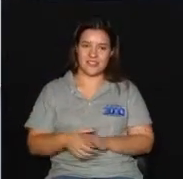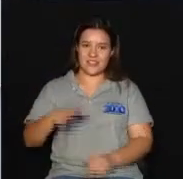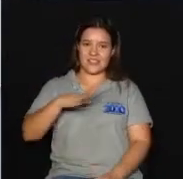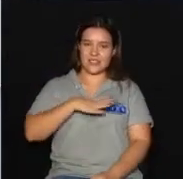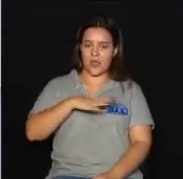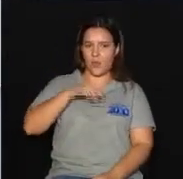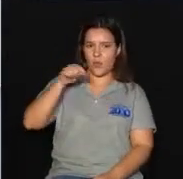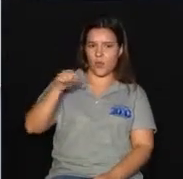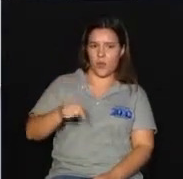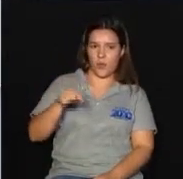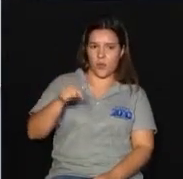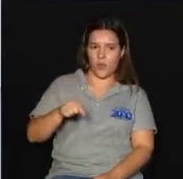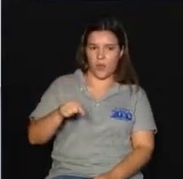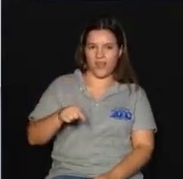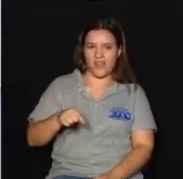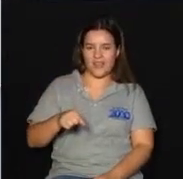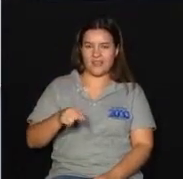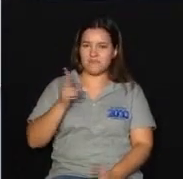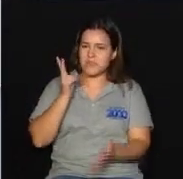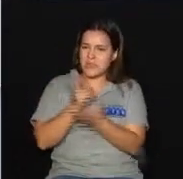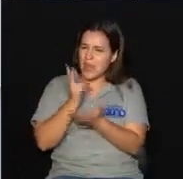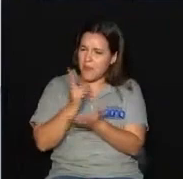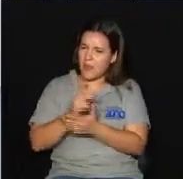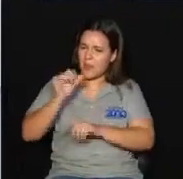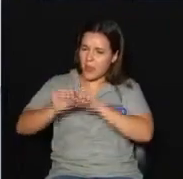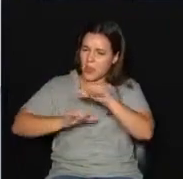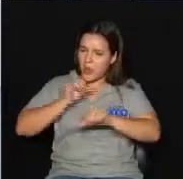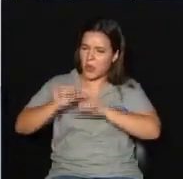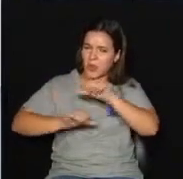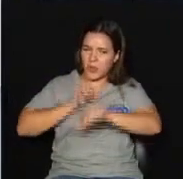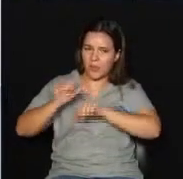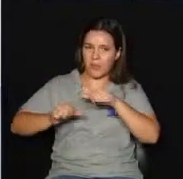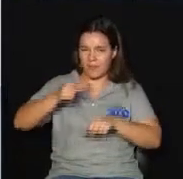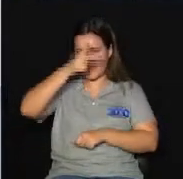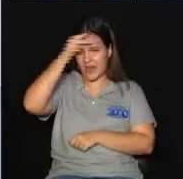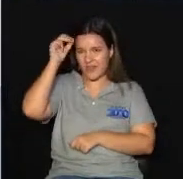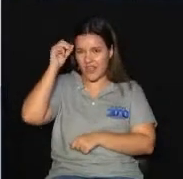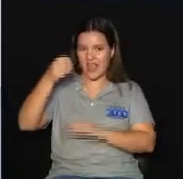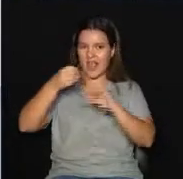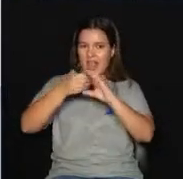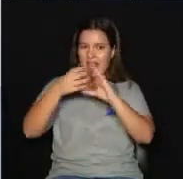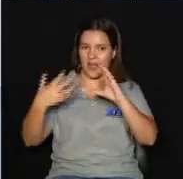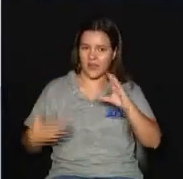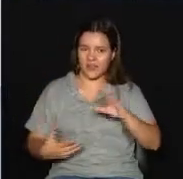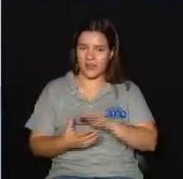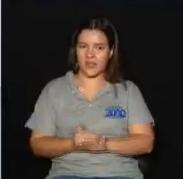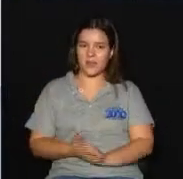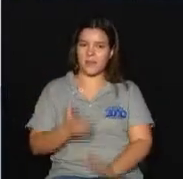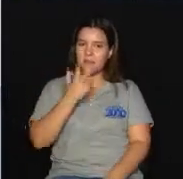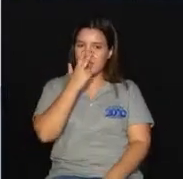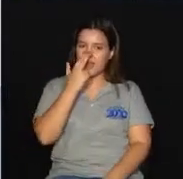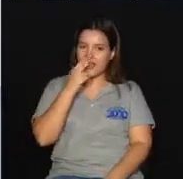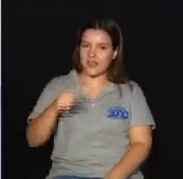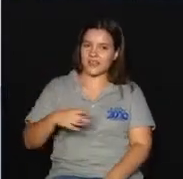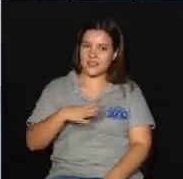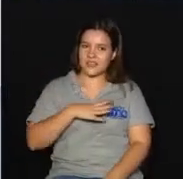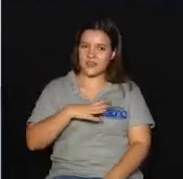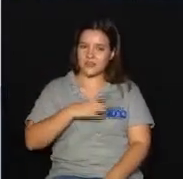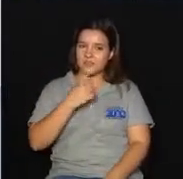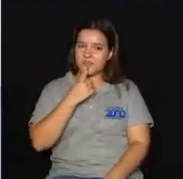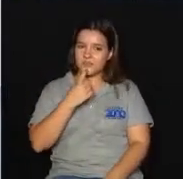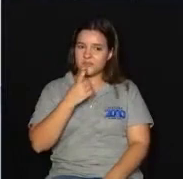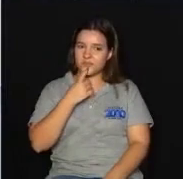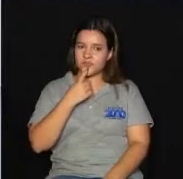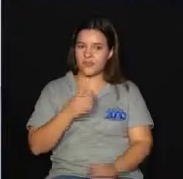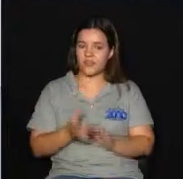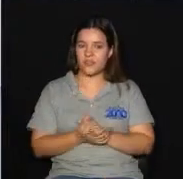cidade aqui, ela não reelege, ela sempre troca de prefeito, ela tem essa característica. A cidade de Campinas, eu vou falar só a